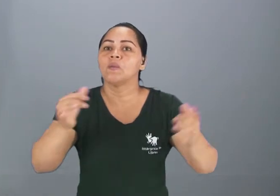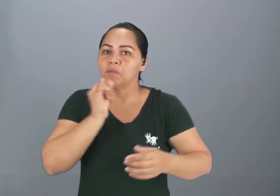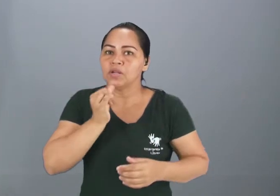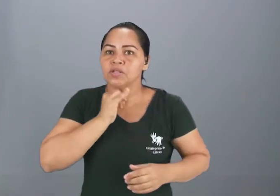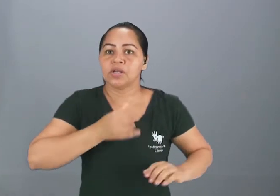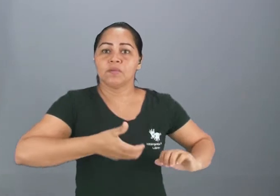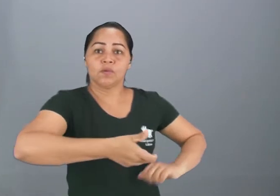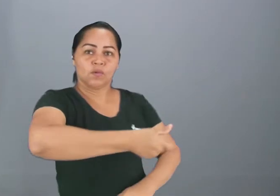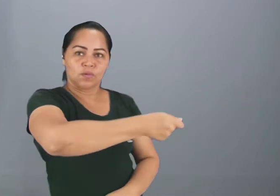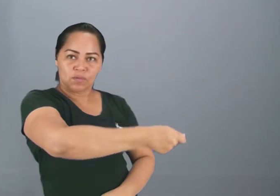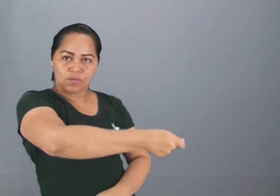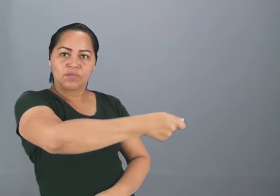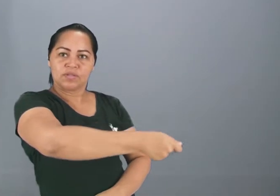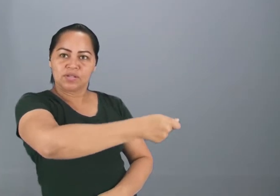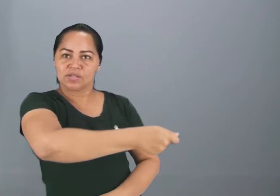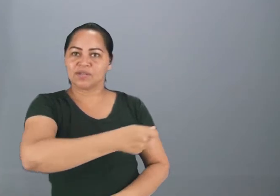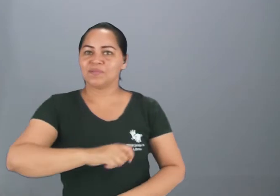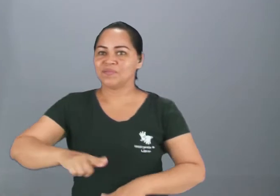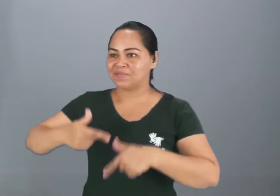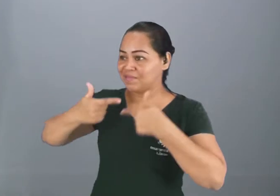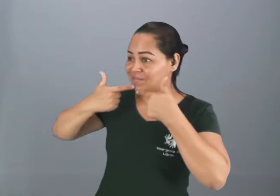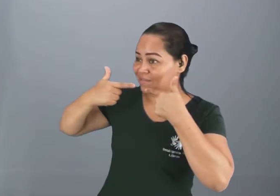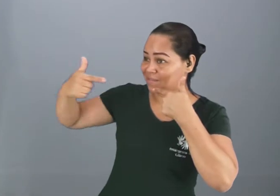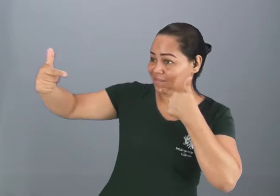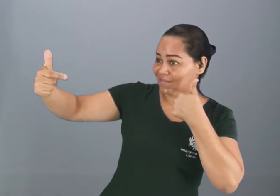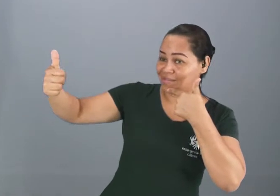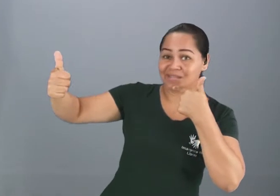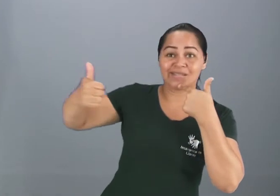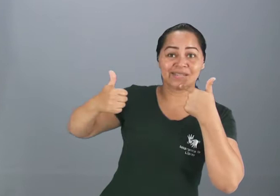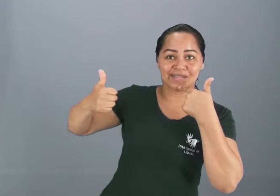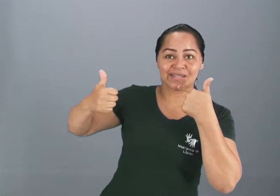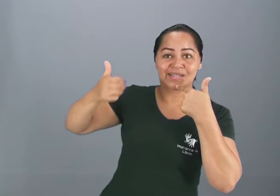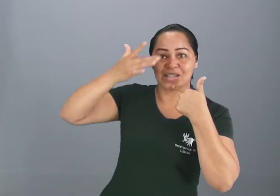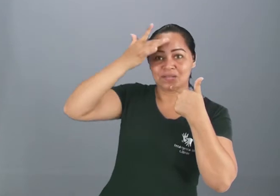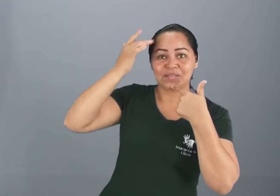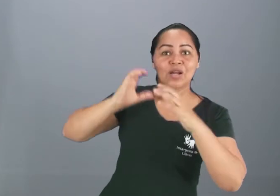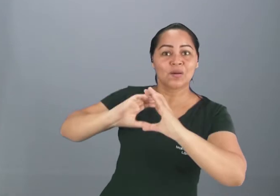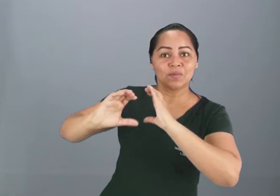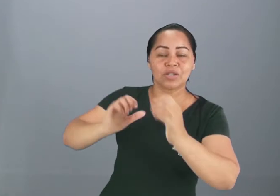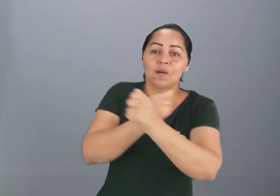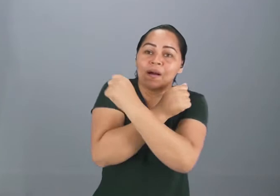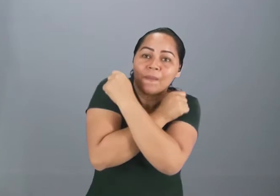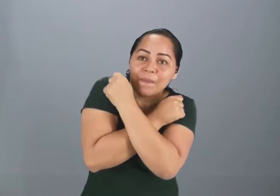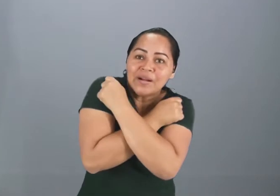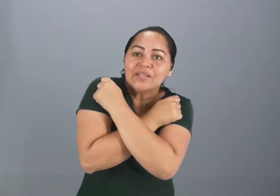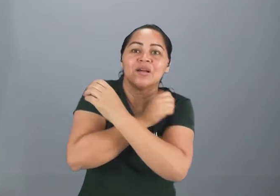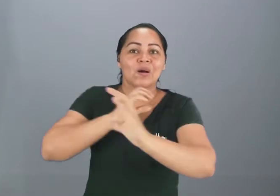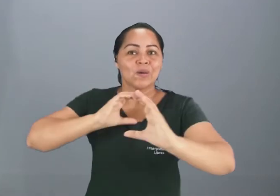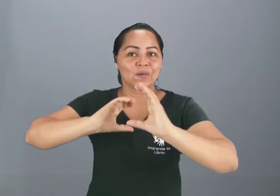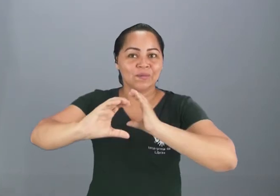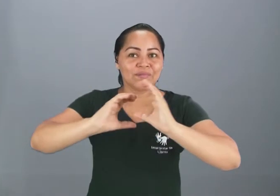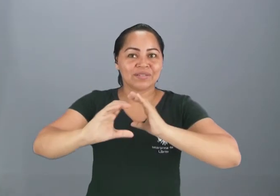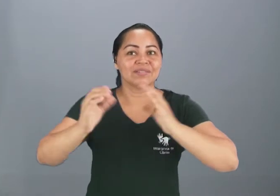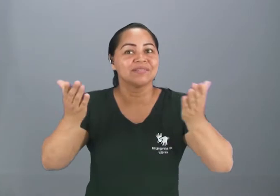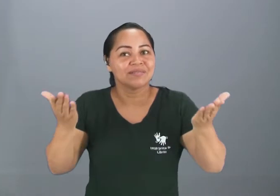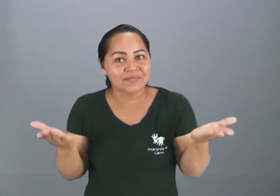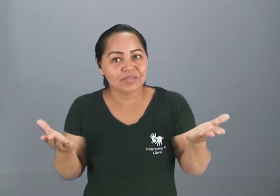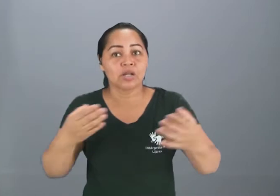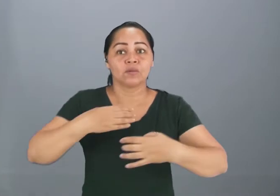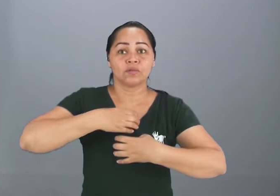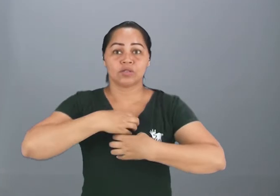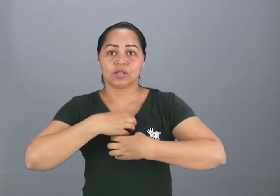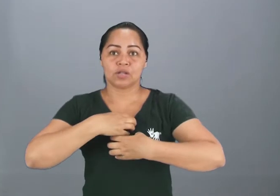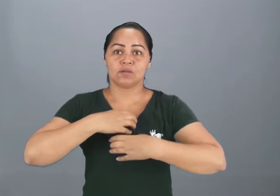uma comunicação, um sorriso também é uma comunicação, e um abraço também, tá? São formas da gente